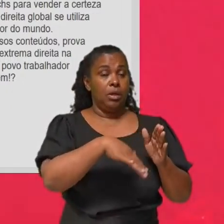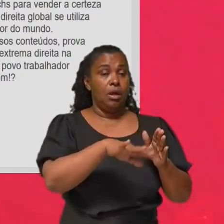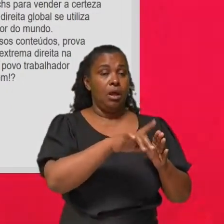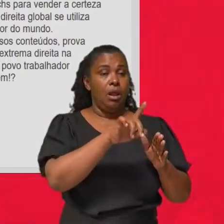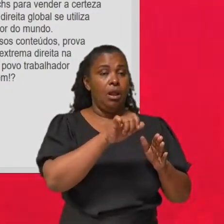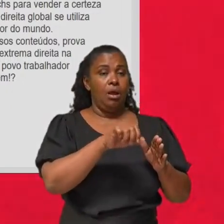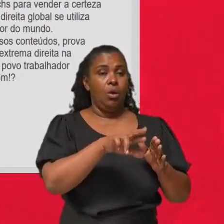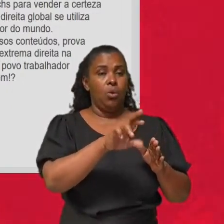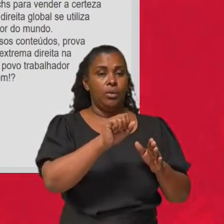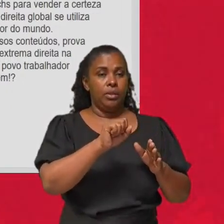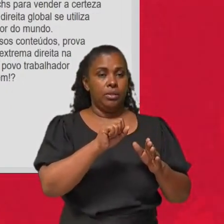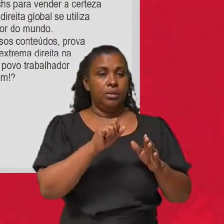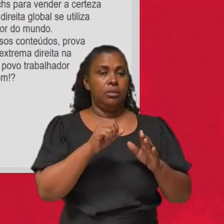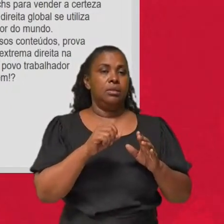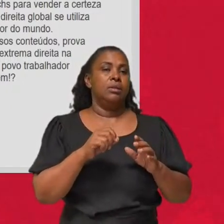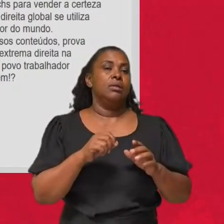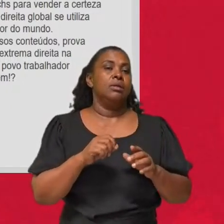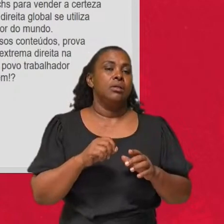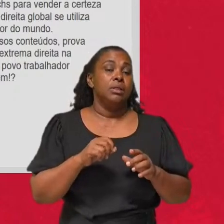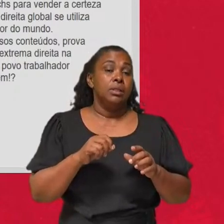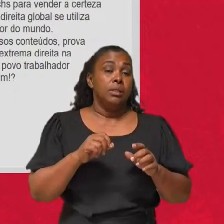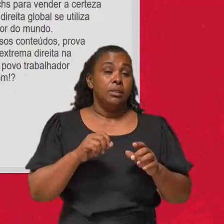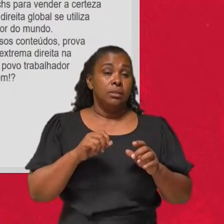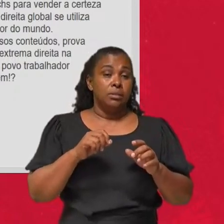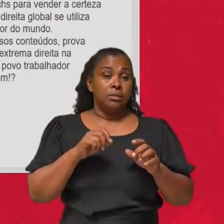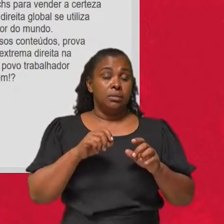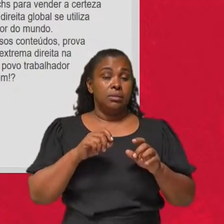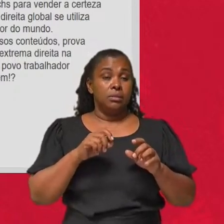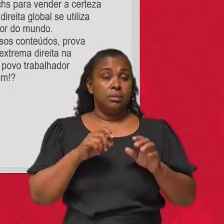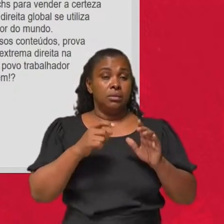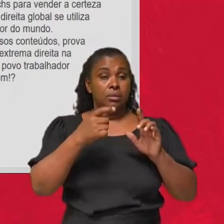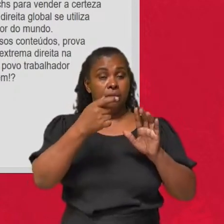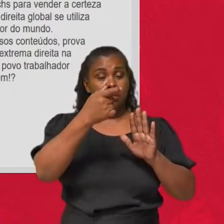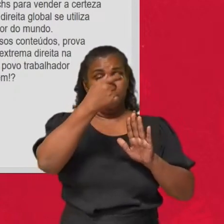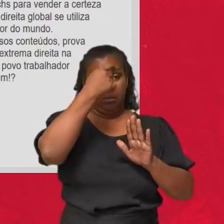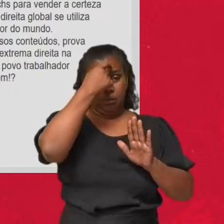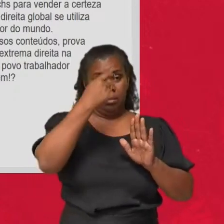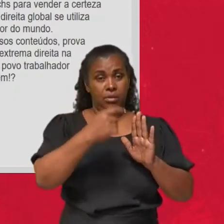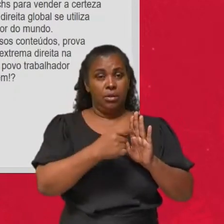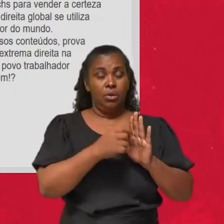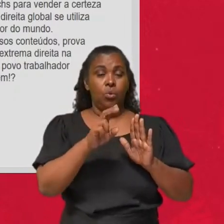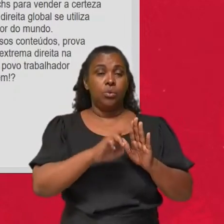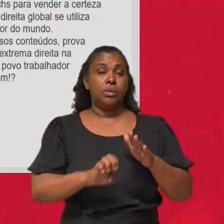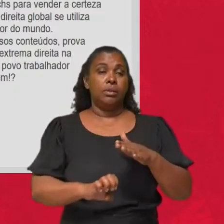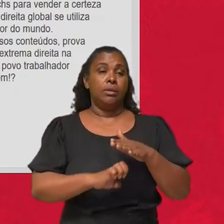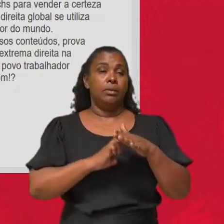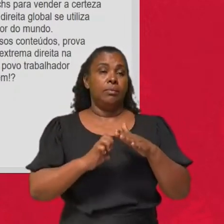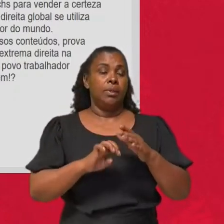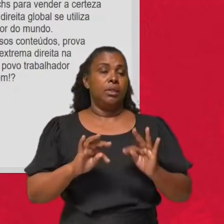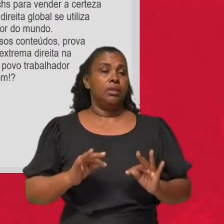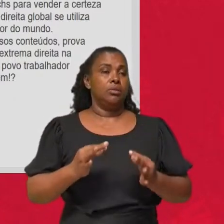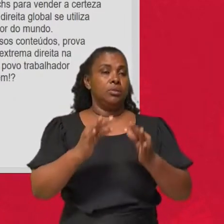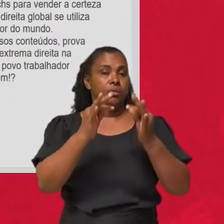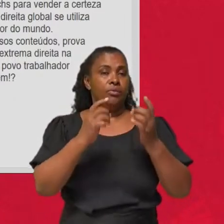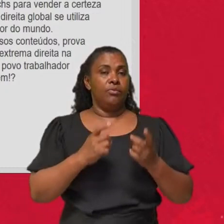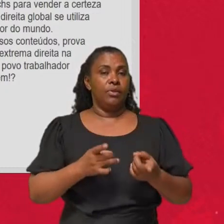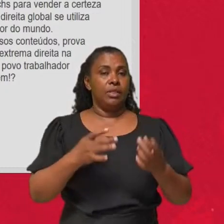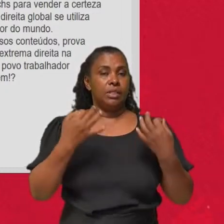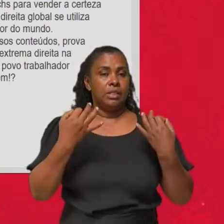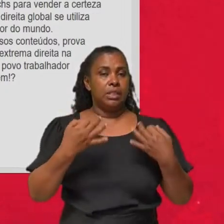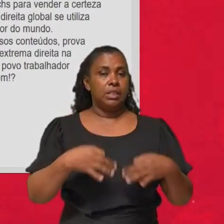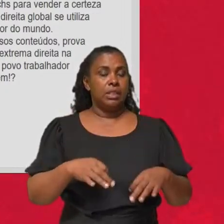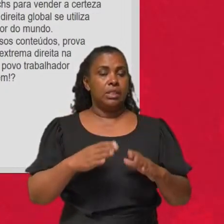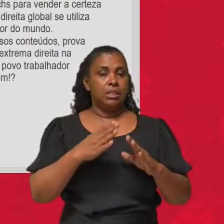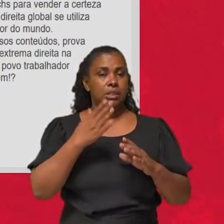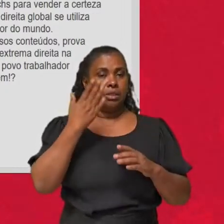são largamente utilizados pelas Big Techs para vender a certeza de sucesso nos resultados aos seus anunciantes.